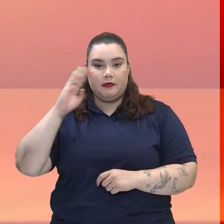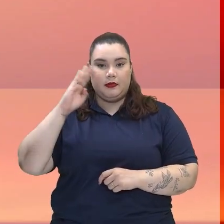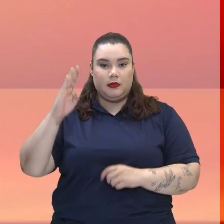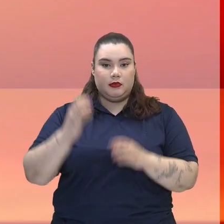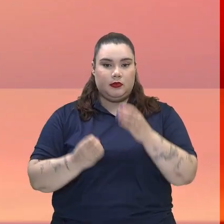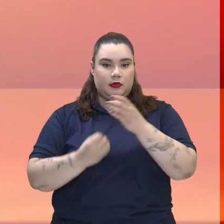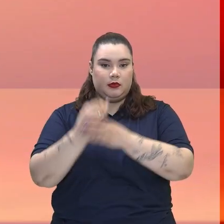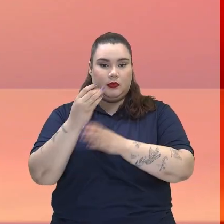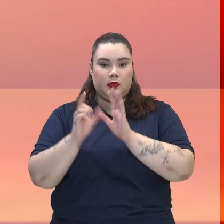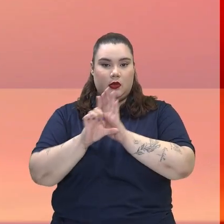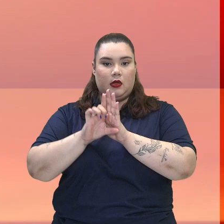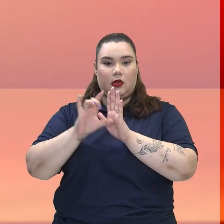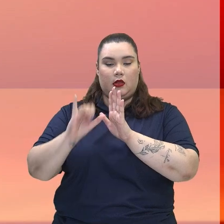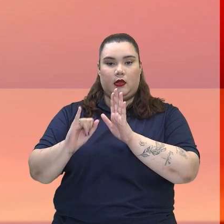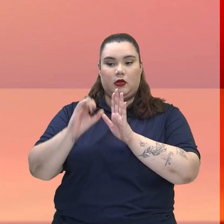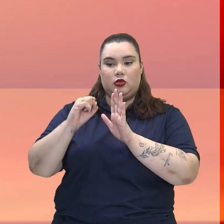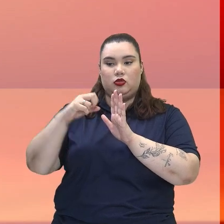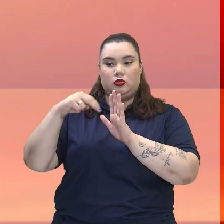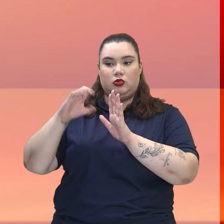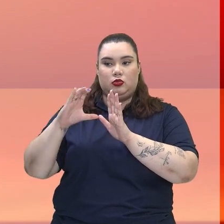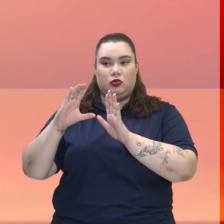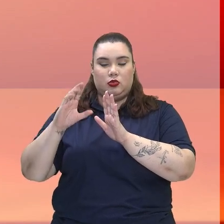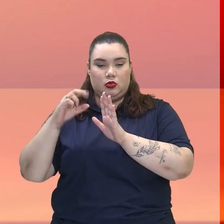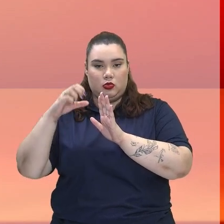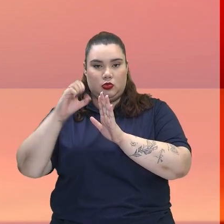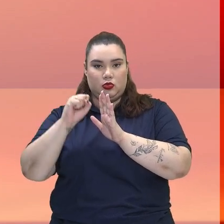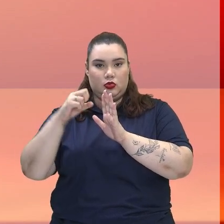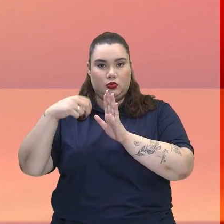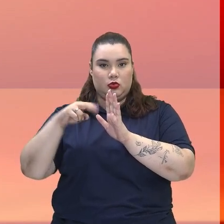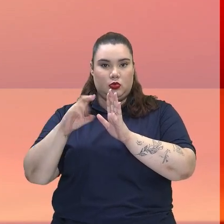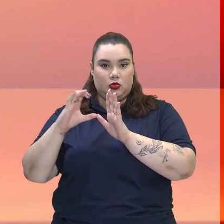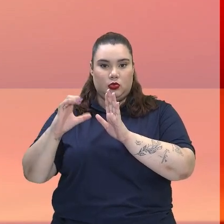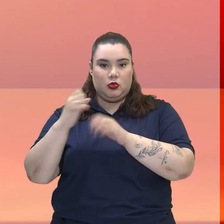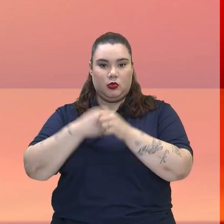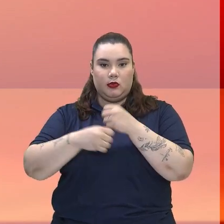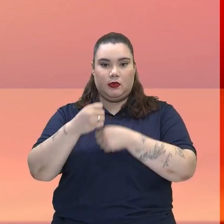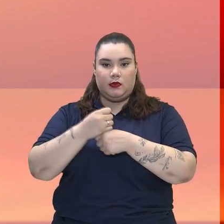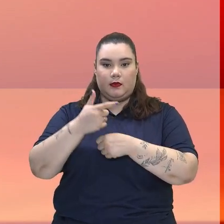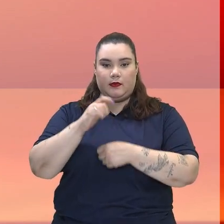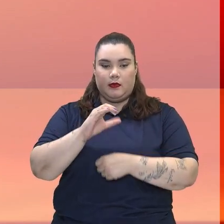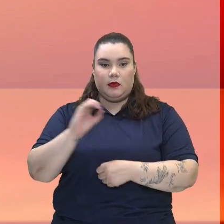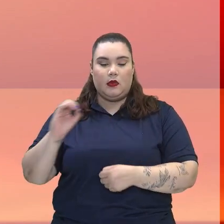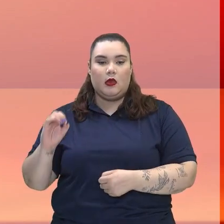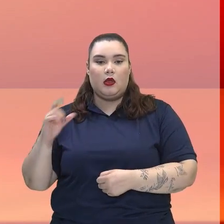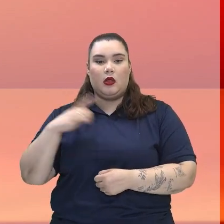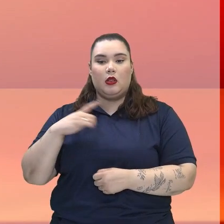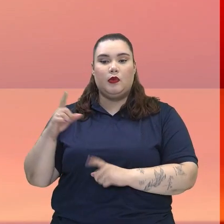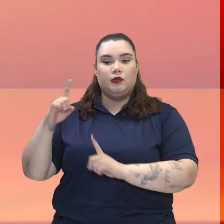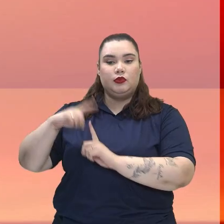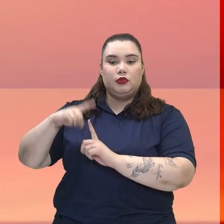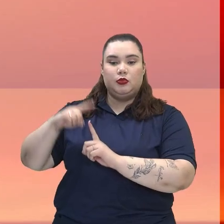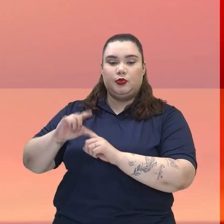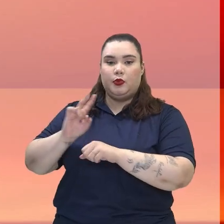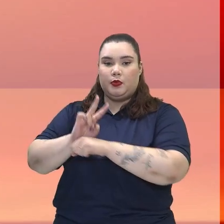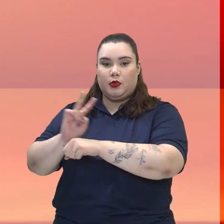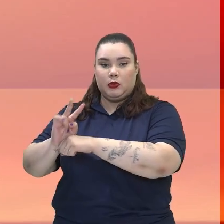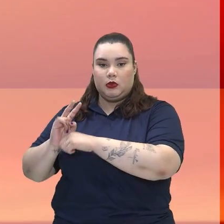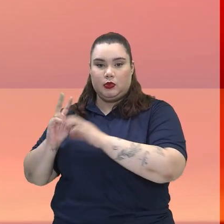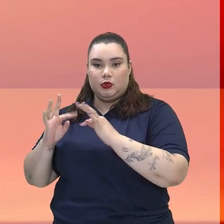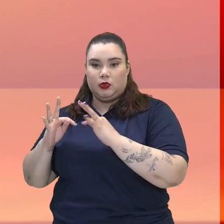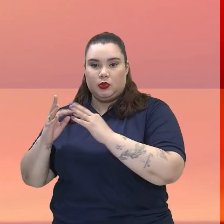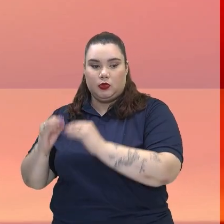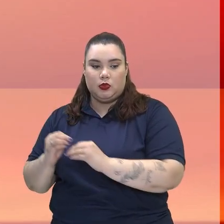lei SNUC de 2000, que vai ser dividida em duas. Eu vou ter então as de proteção integral e tenho também as de